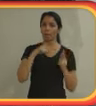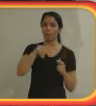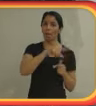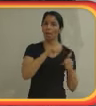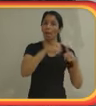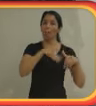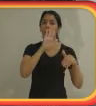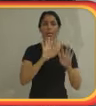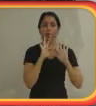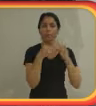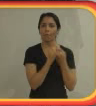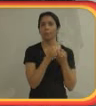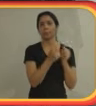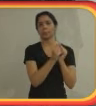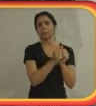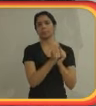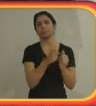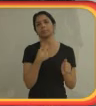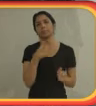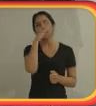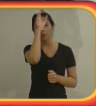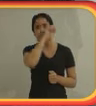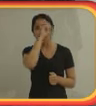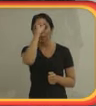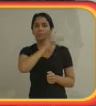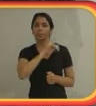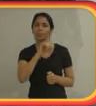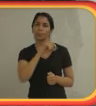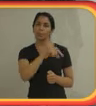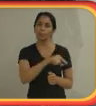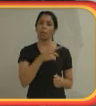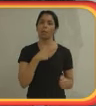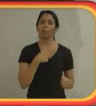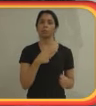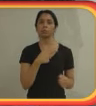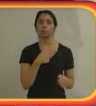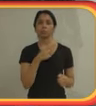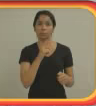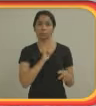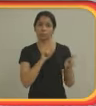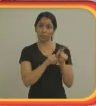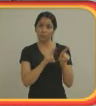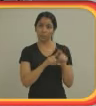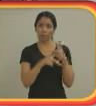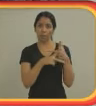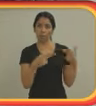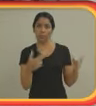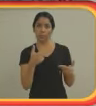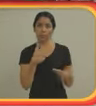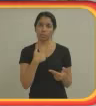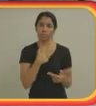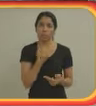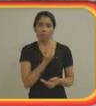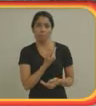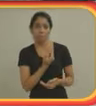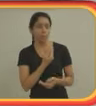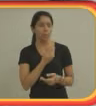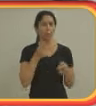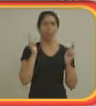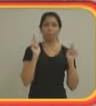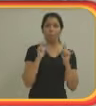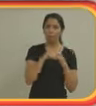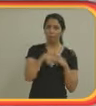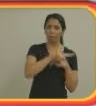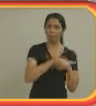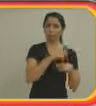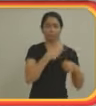semana. E ela sempre foi um pouco mais família. E aí eu fui aprendendo um pouco disso com ela. E eu fui passando um pouco da minha coisa